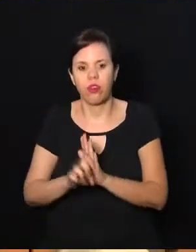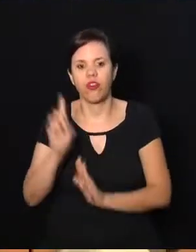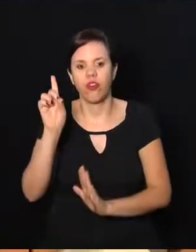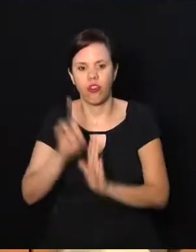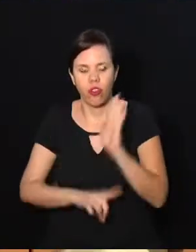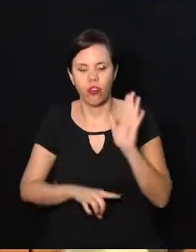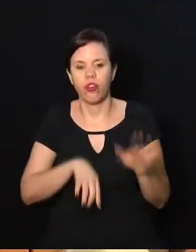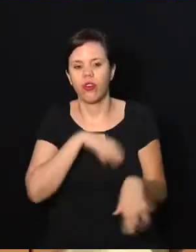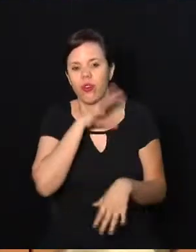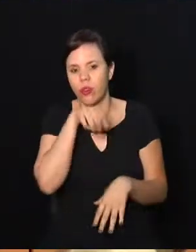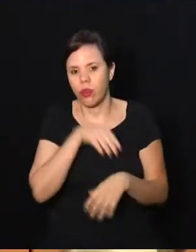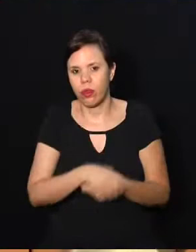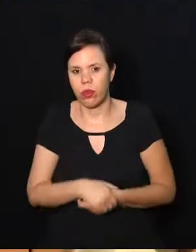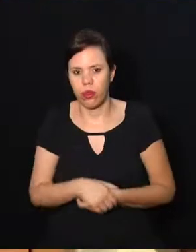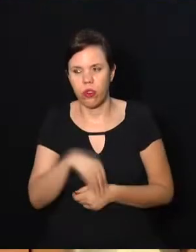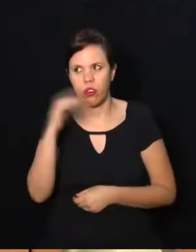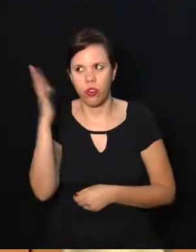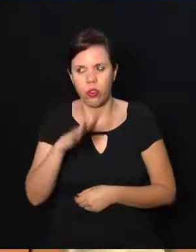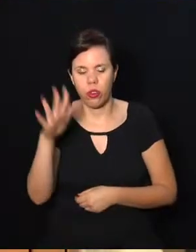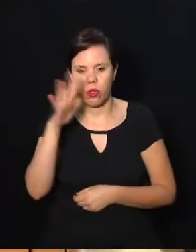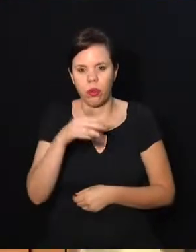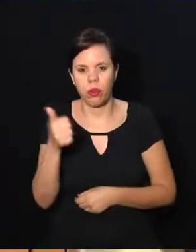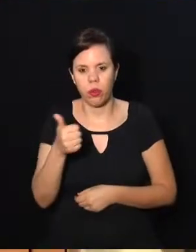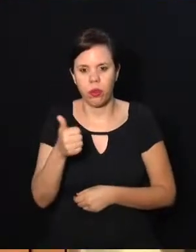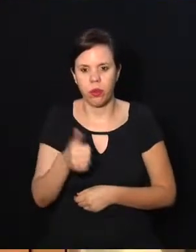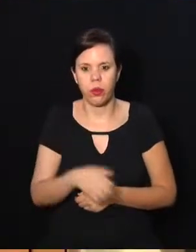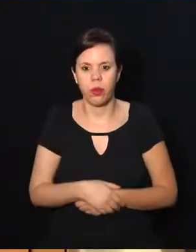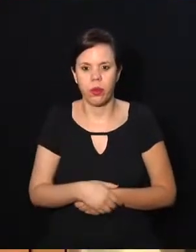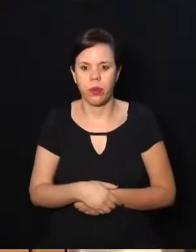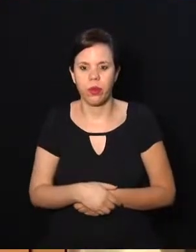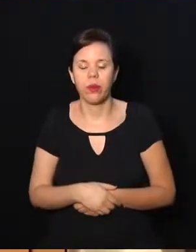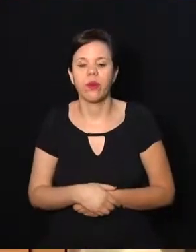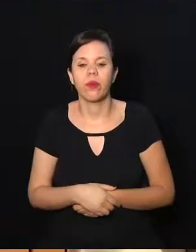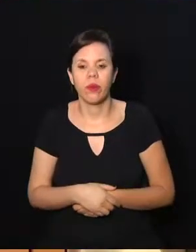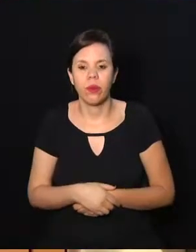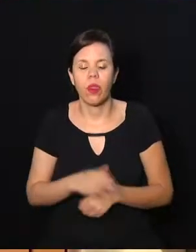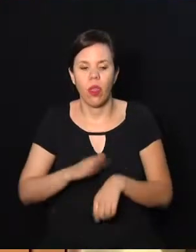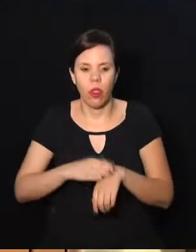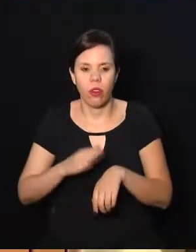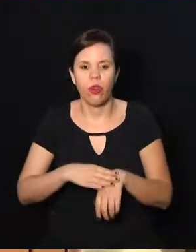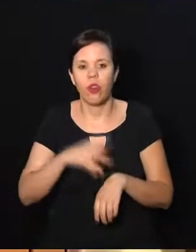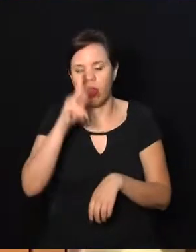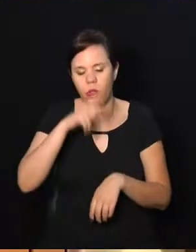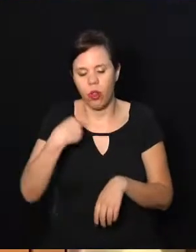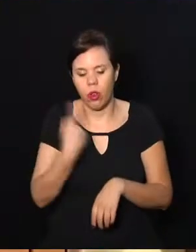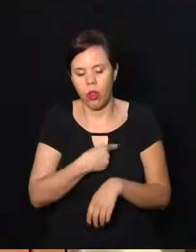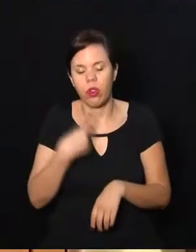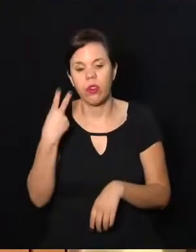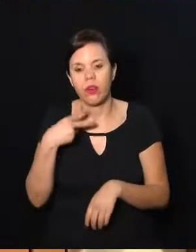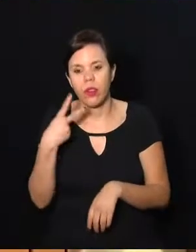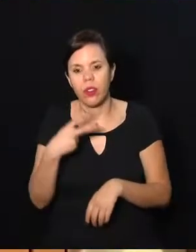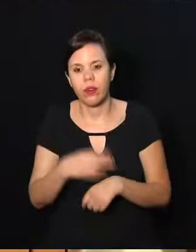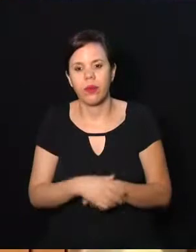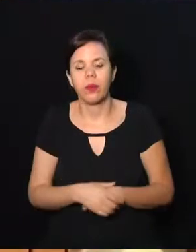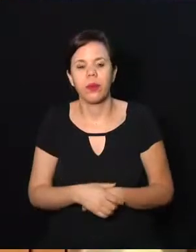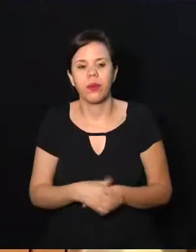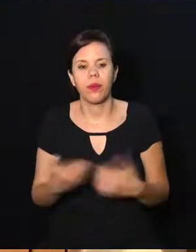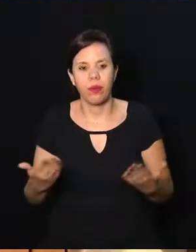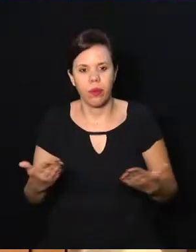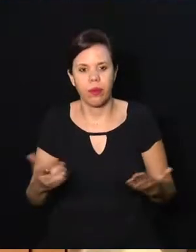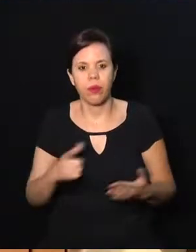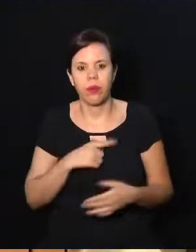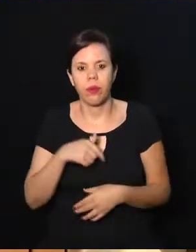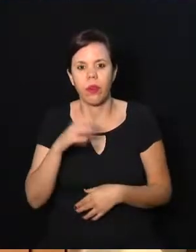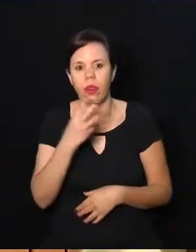dos Animais do Brasil. O primeiro foi a autoria nossa, desse vereador, e que hoje está em